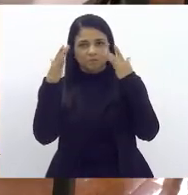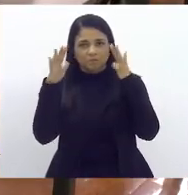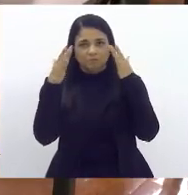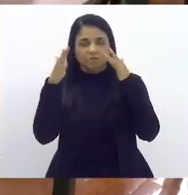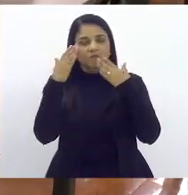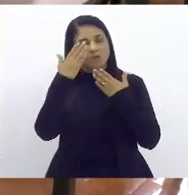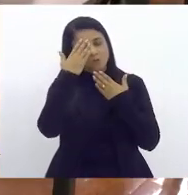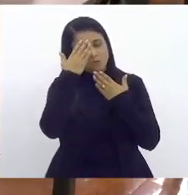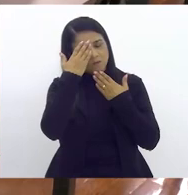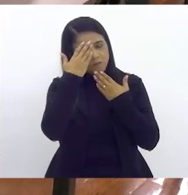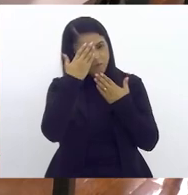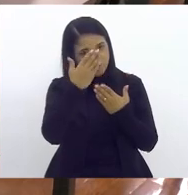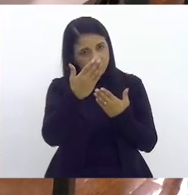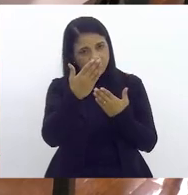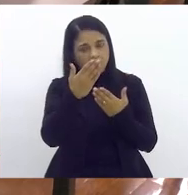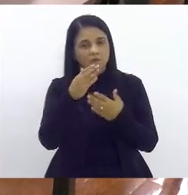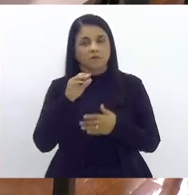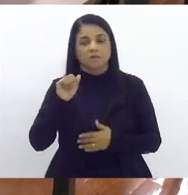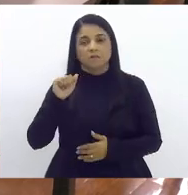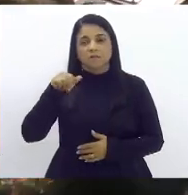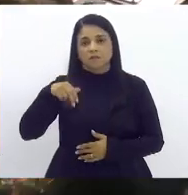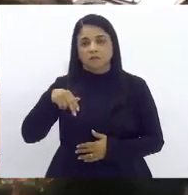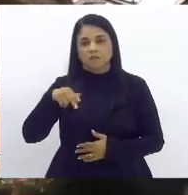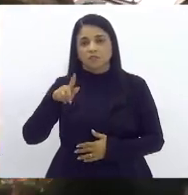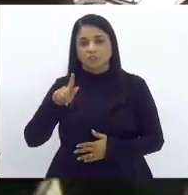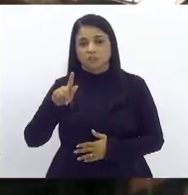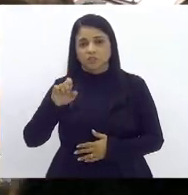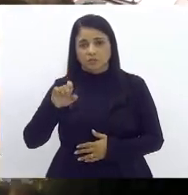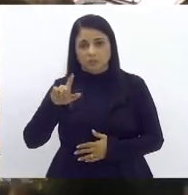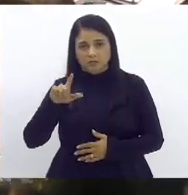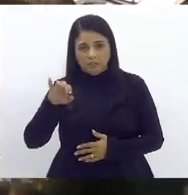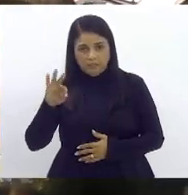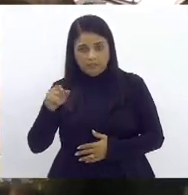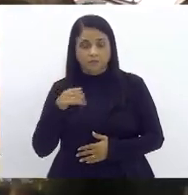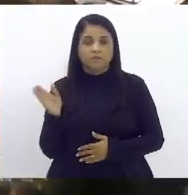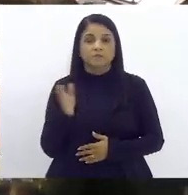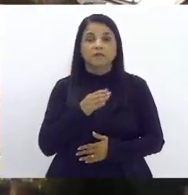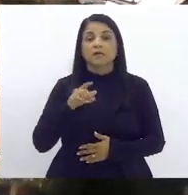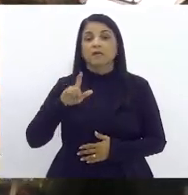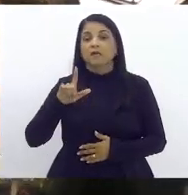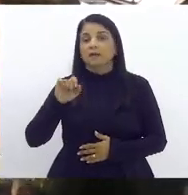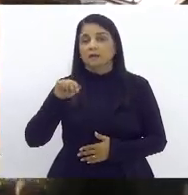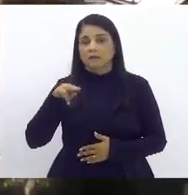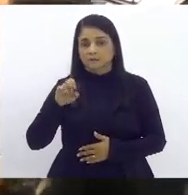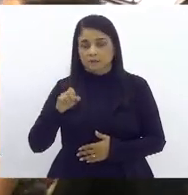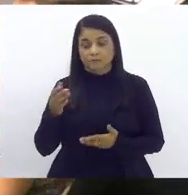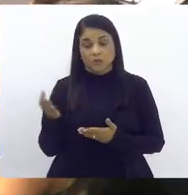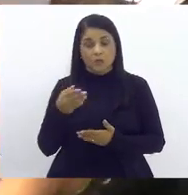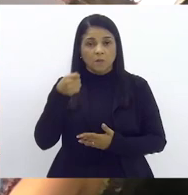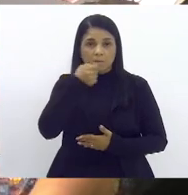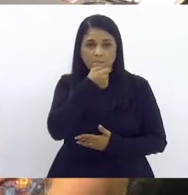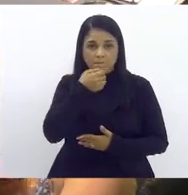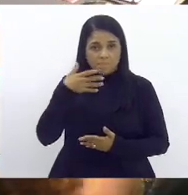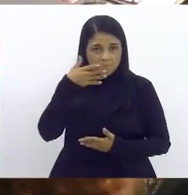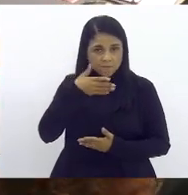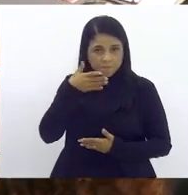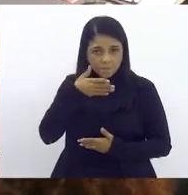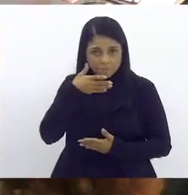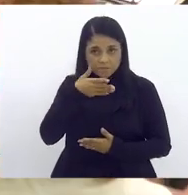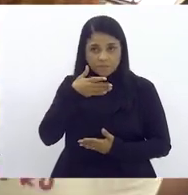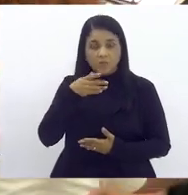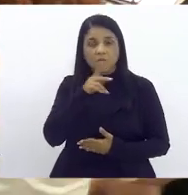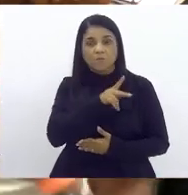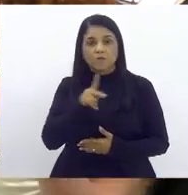Muito obrigado, Angelita. Muito obrigado, Lani. E eu quero chamar agora para falar a